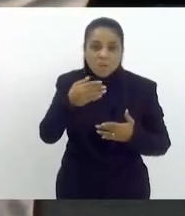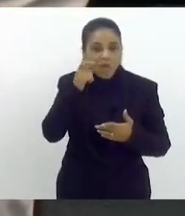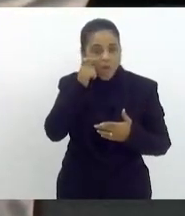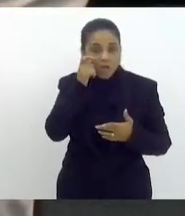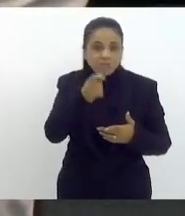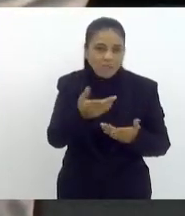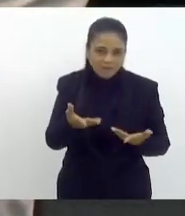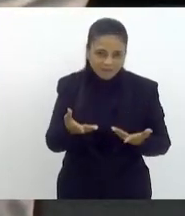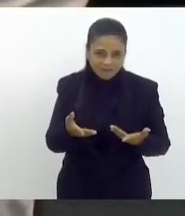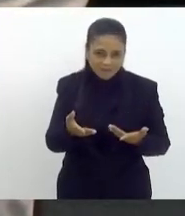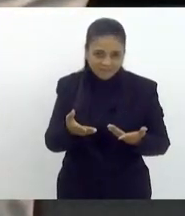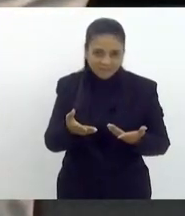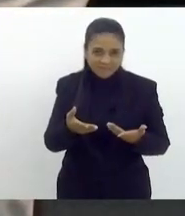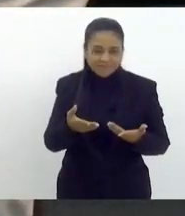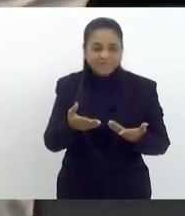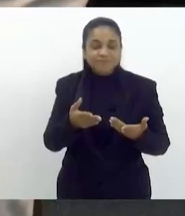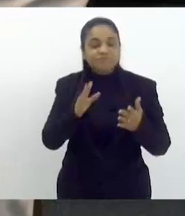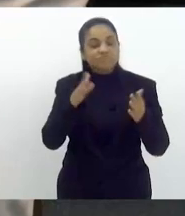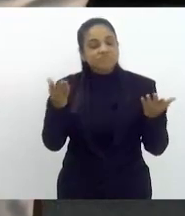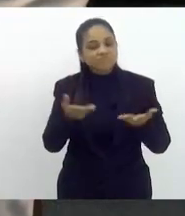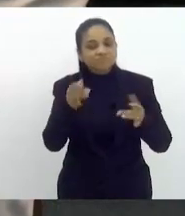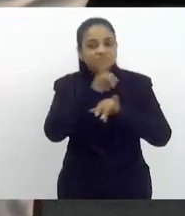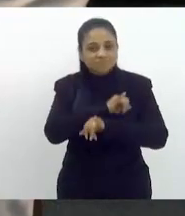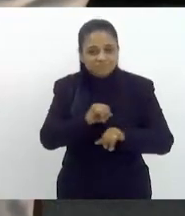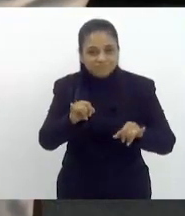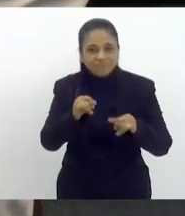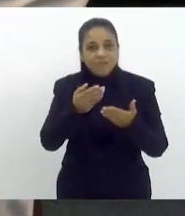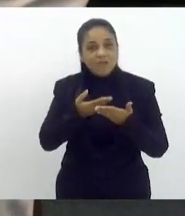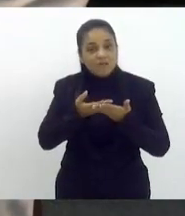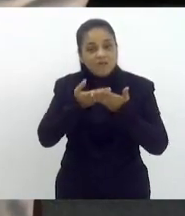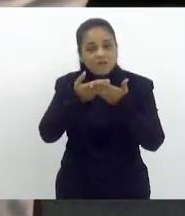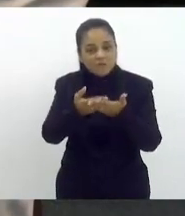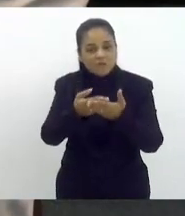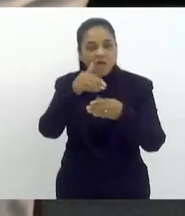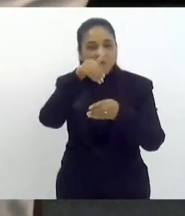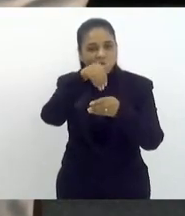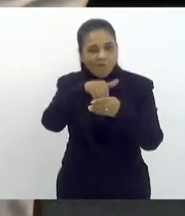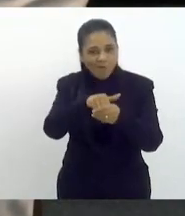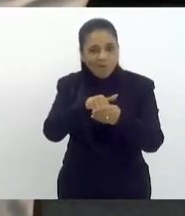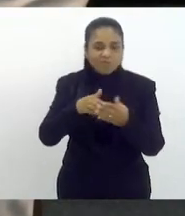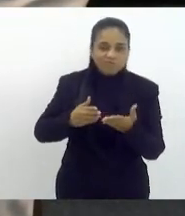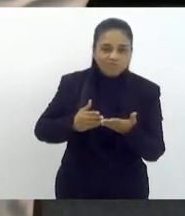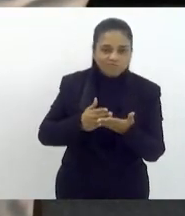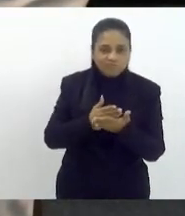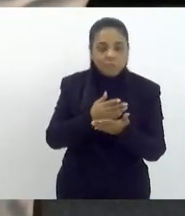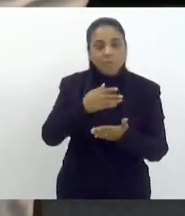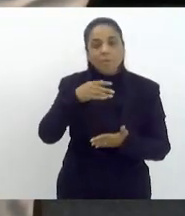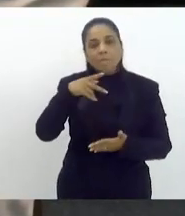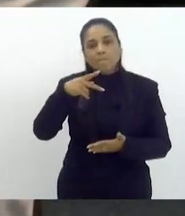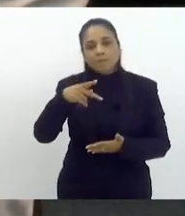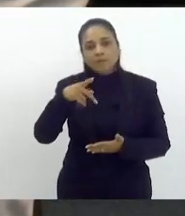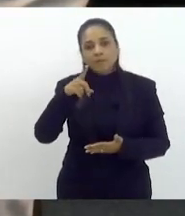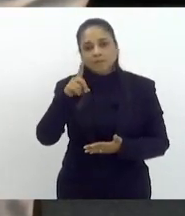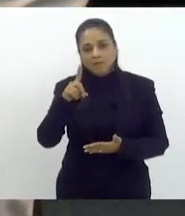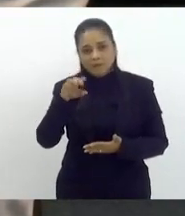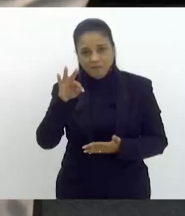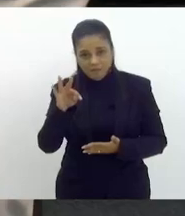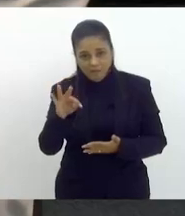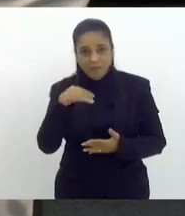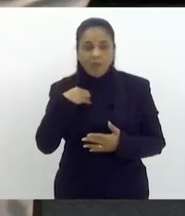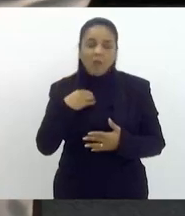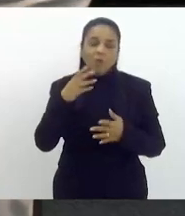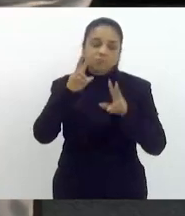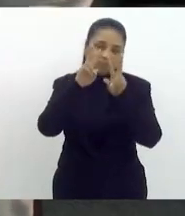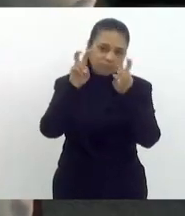pertinentes e eu quero dizer desde já encaminhar o voto favorável do PDT porque entendo que essa